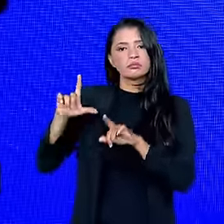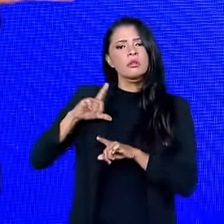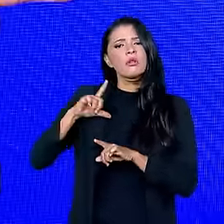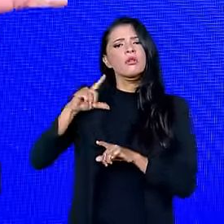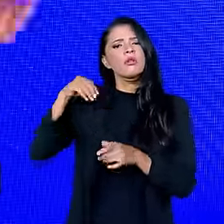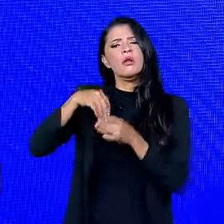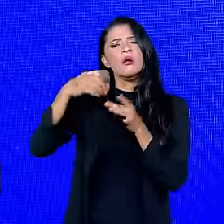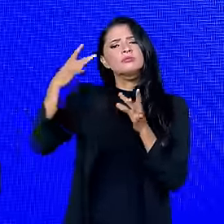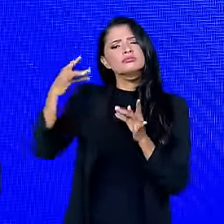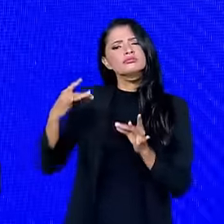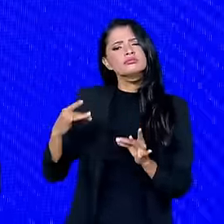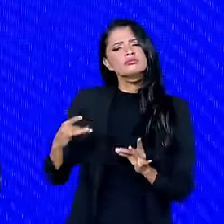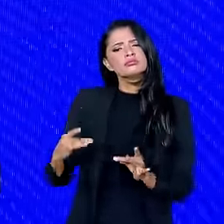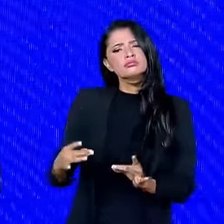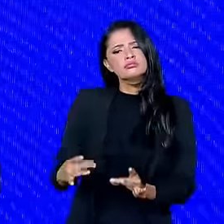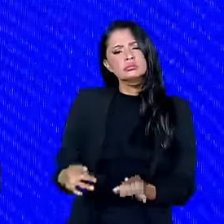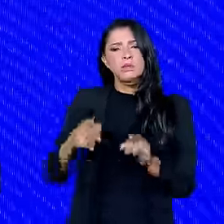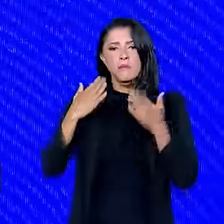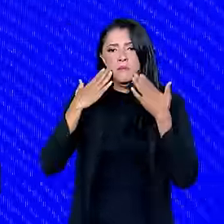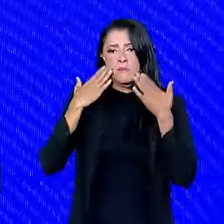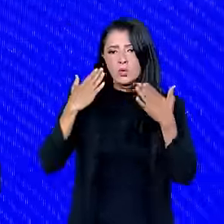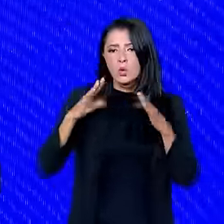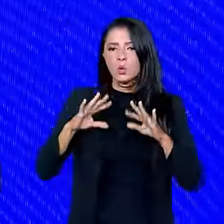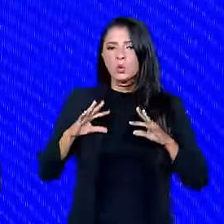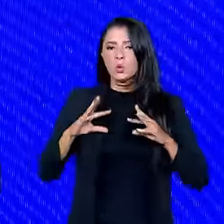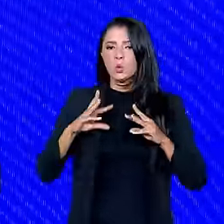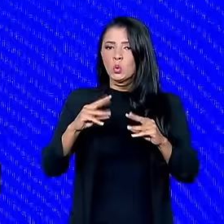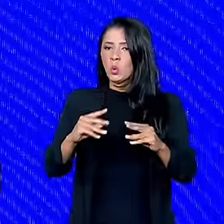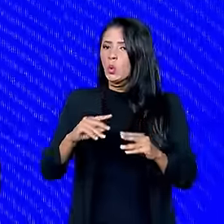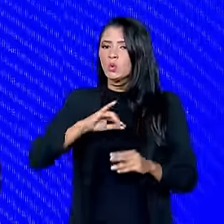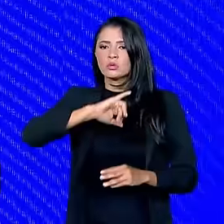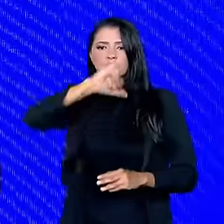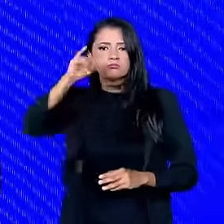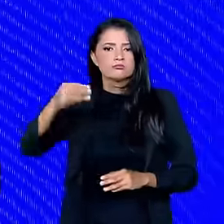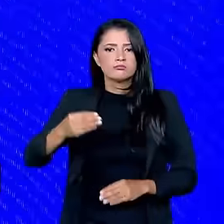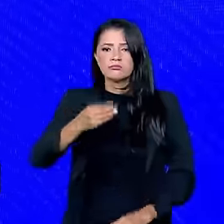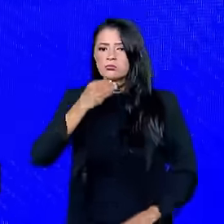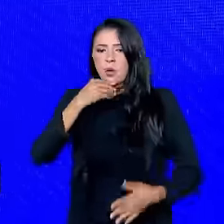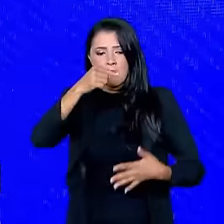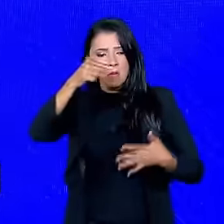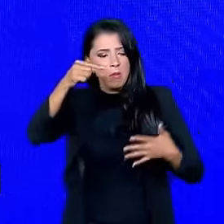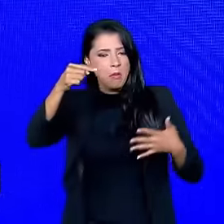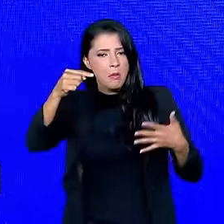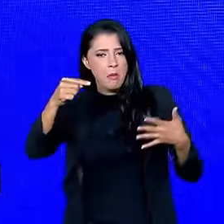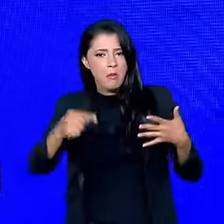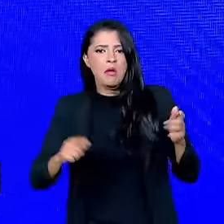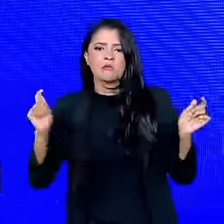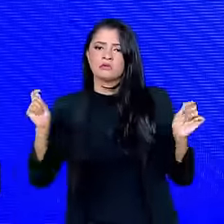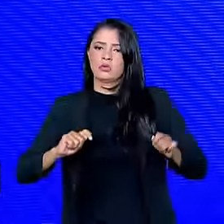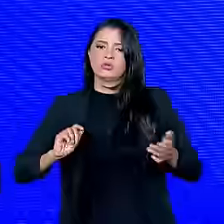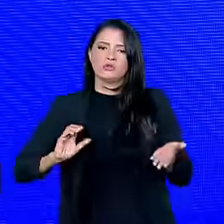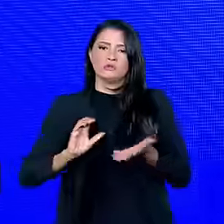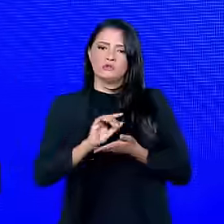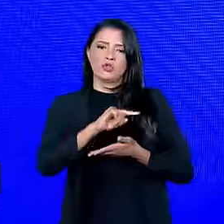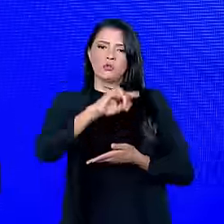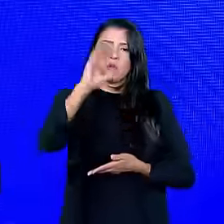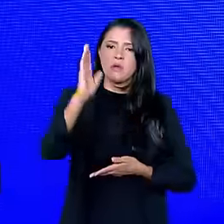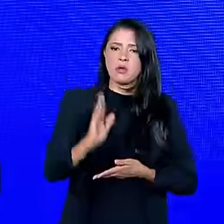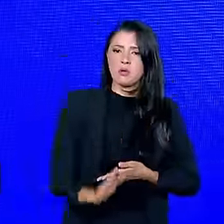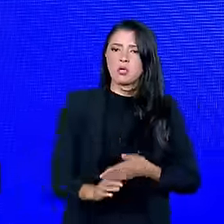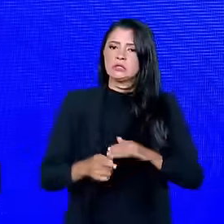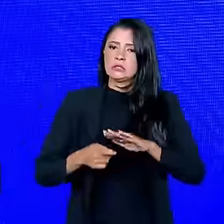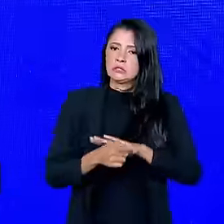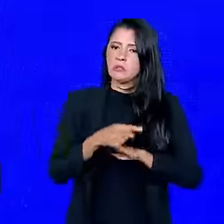em detalhes a apresentação de todas as oportunidades de investimento, para que todos possam